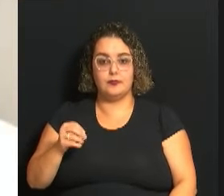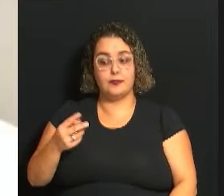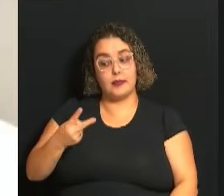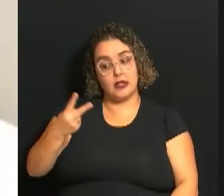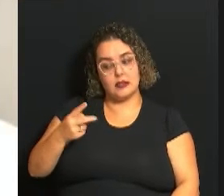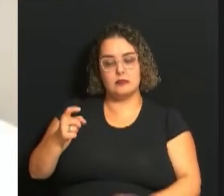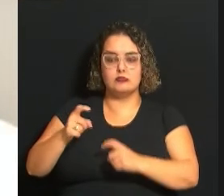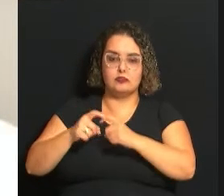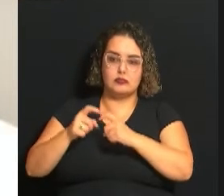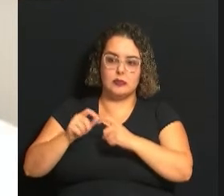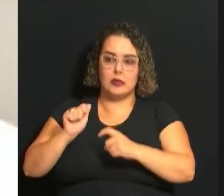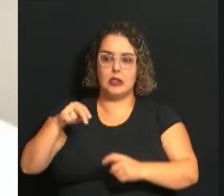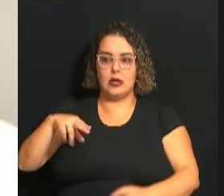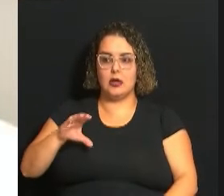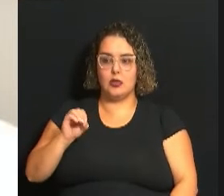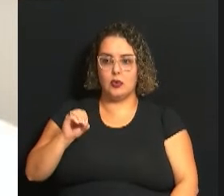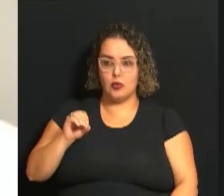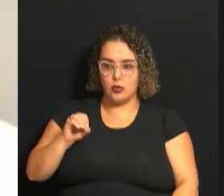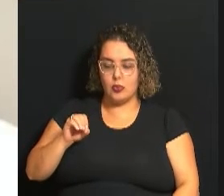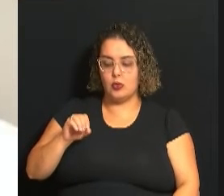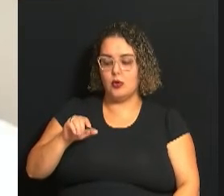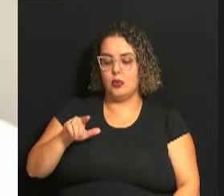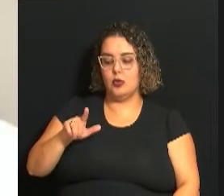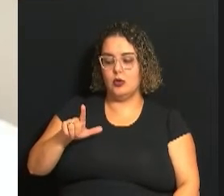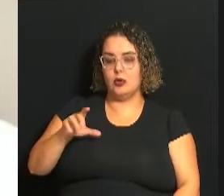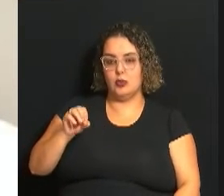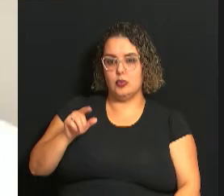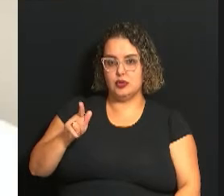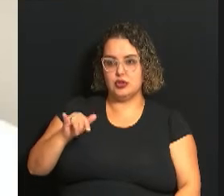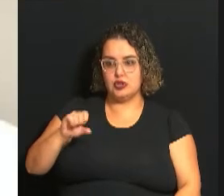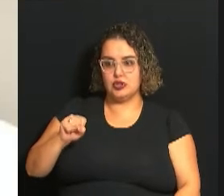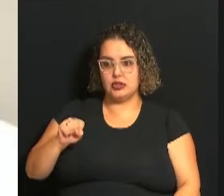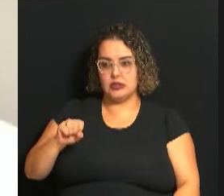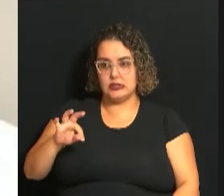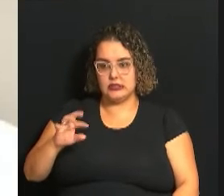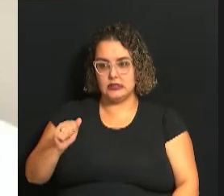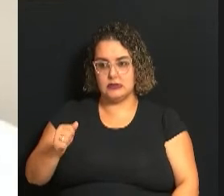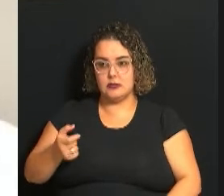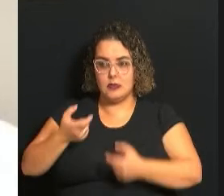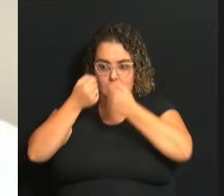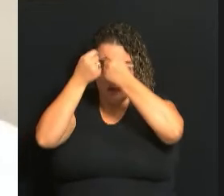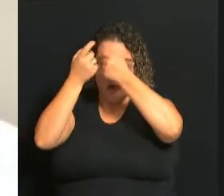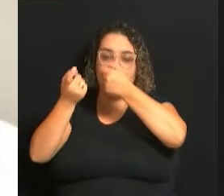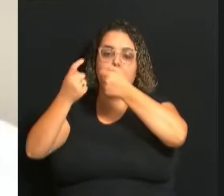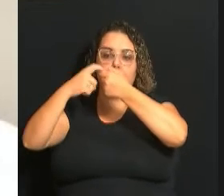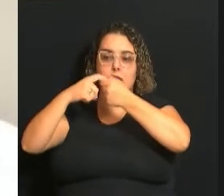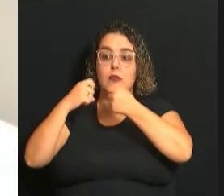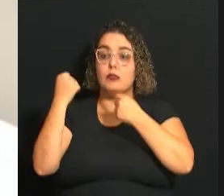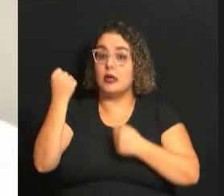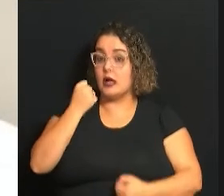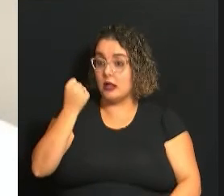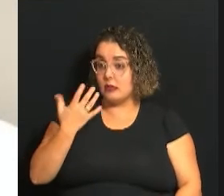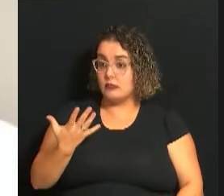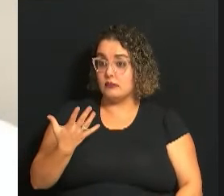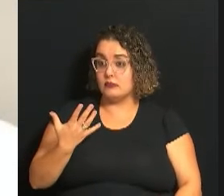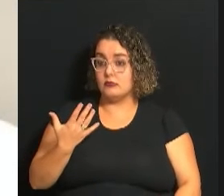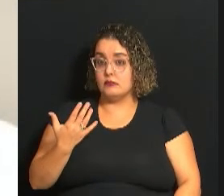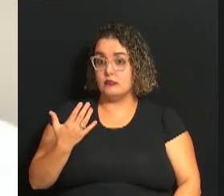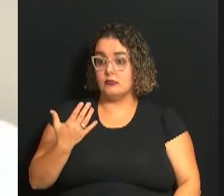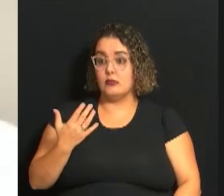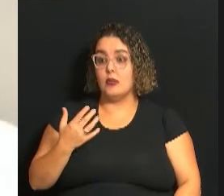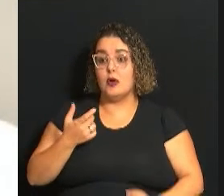se fosse para ter uma recidiva, ou seja, para o tumor retornar, ele já teria retornado por conta da agressividade dele, porque era um